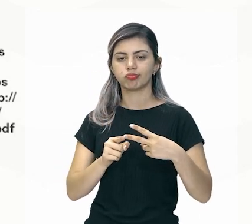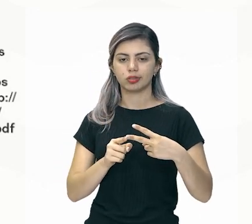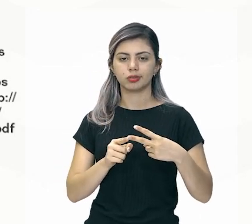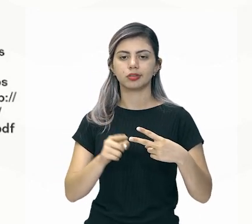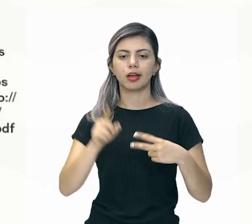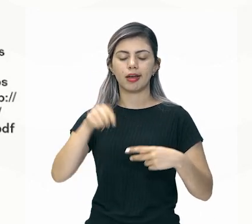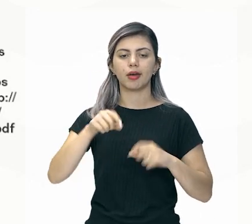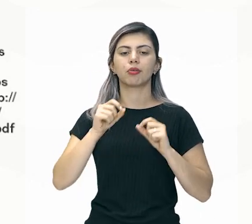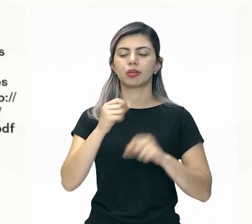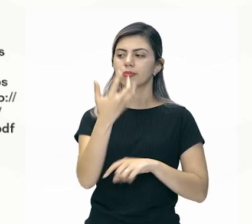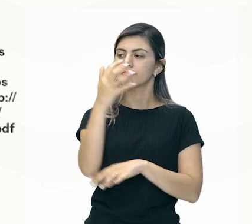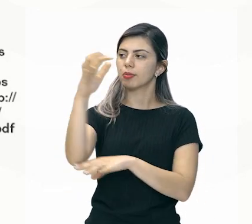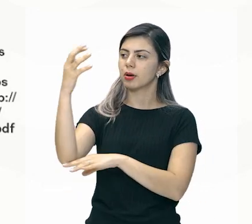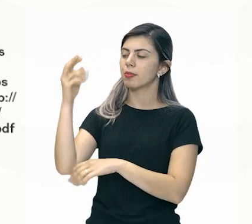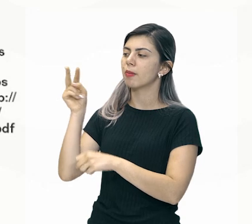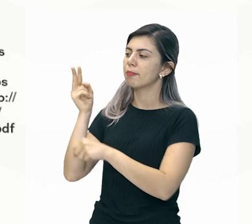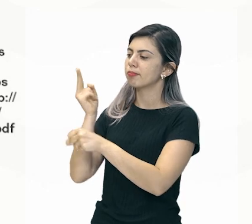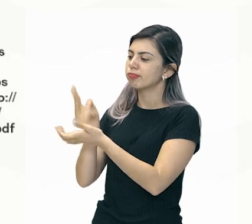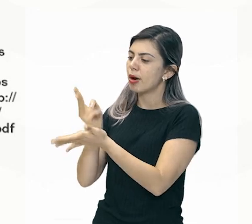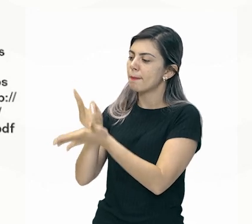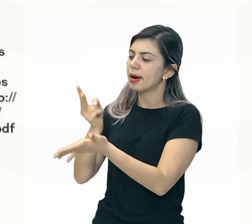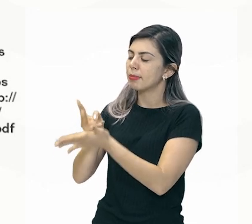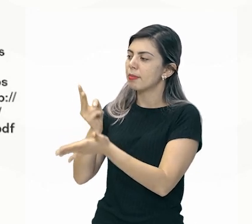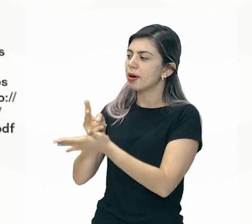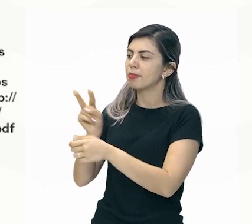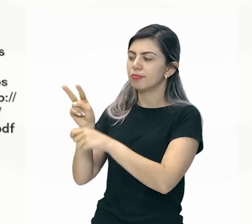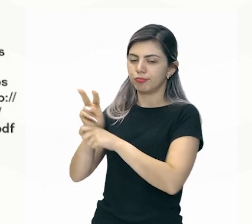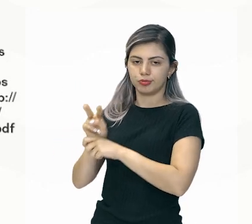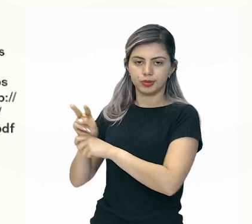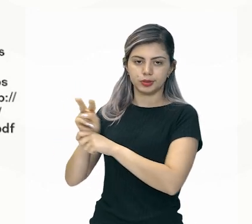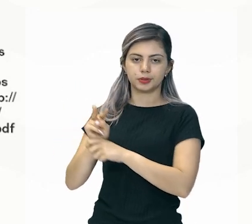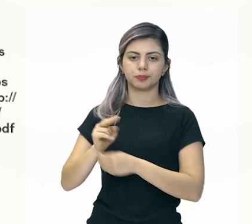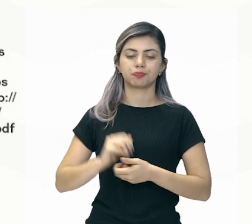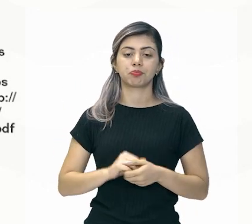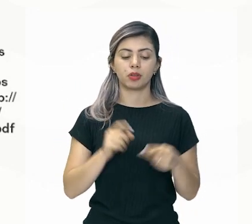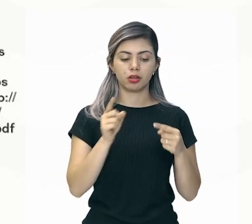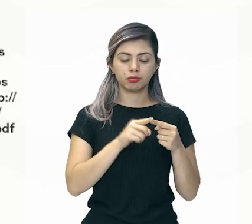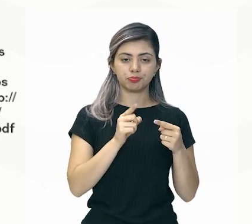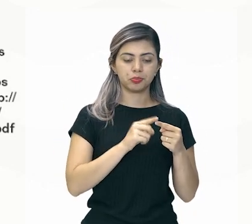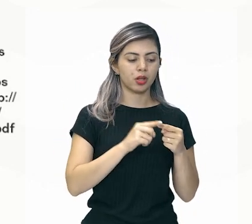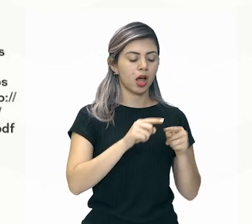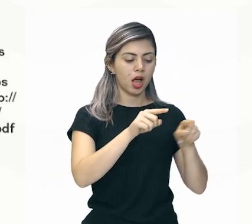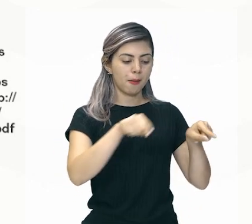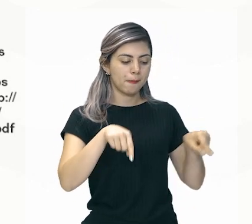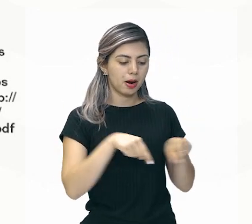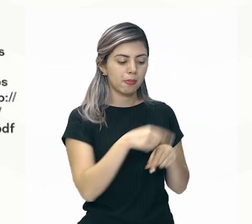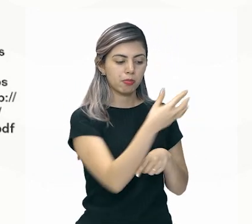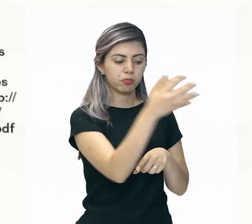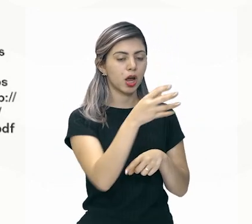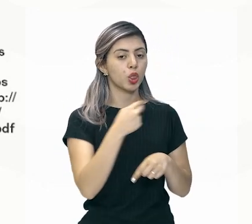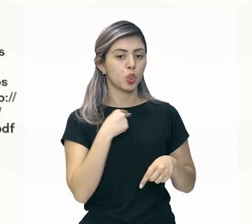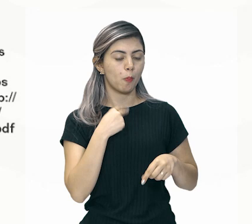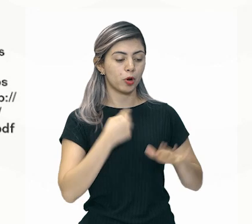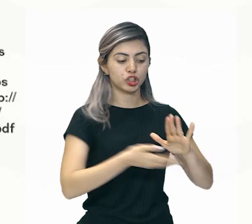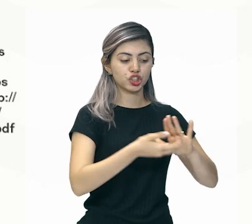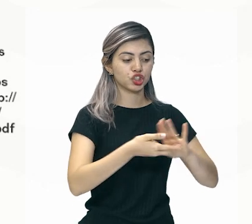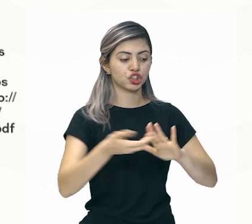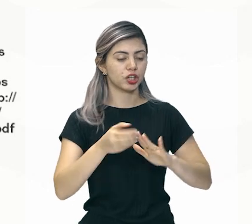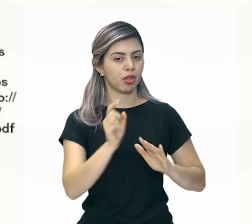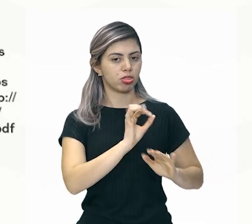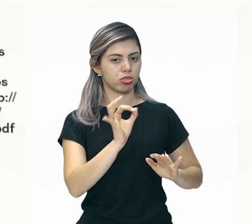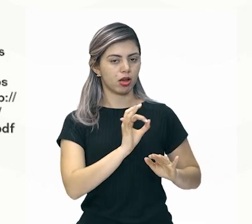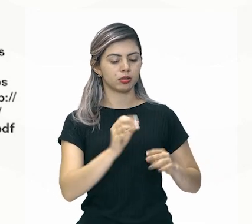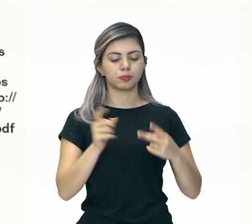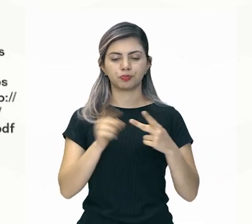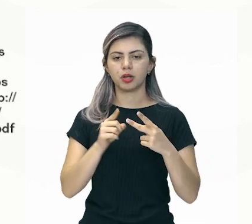com que a natureza ela se mantenha ali, em alguns casos, que não seja mexido, em outros casos que seja mexido utilizando aquelas ideias